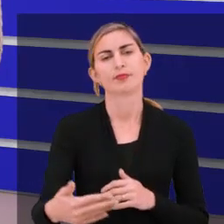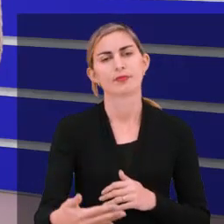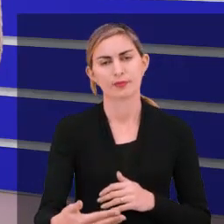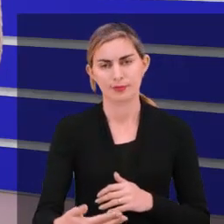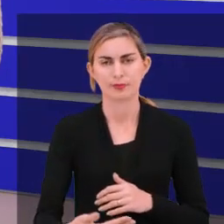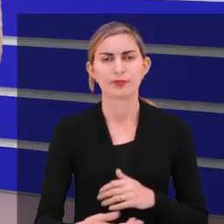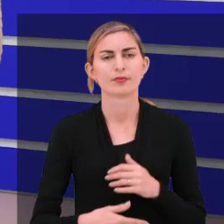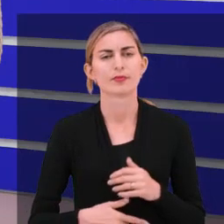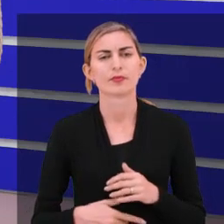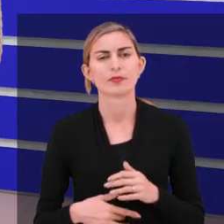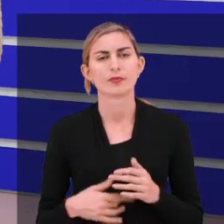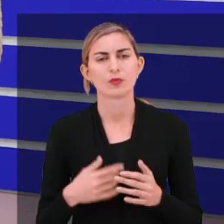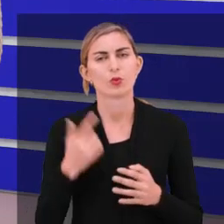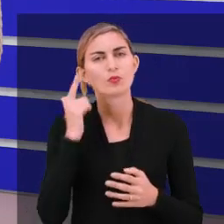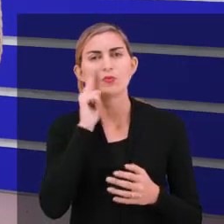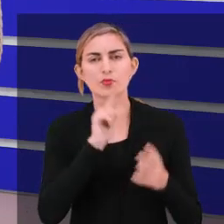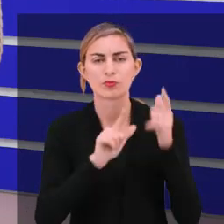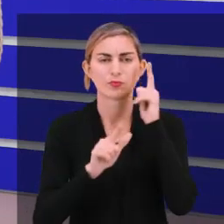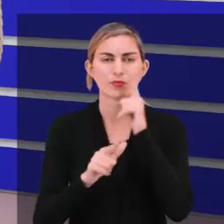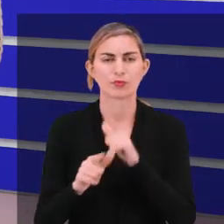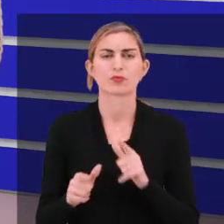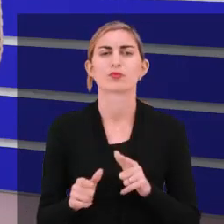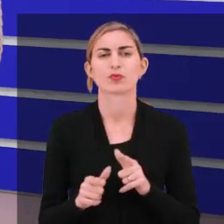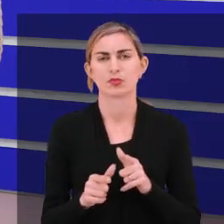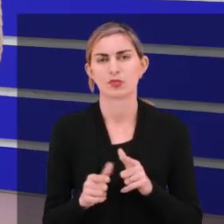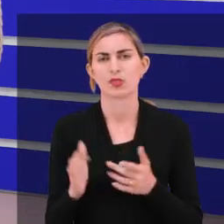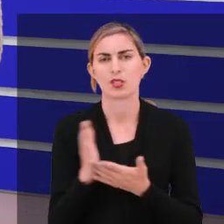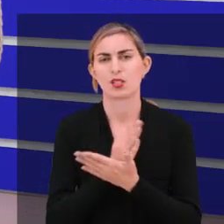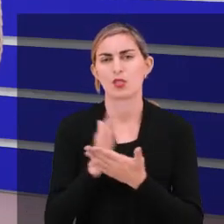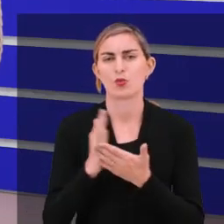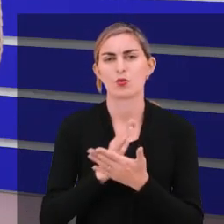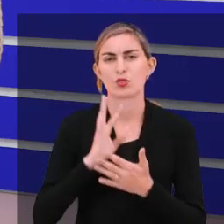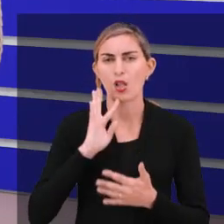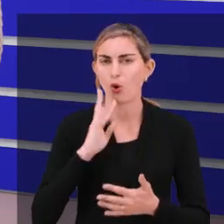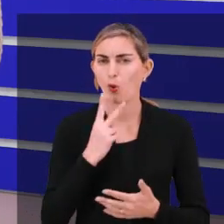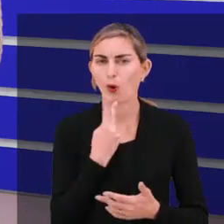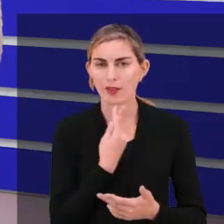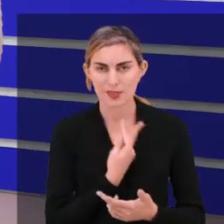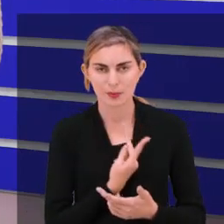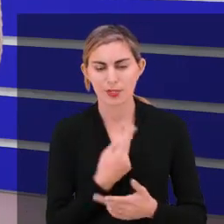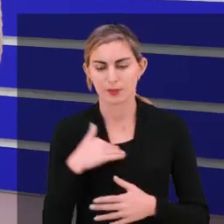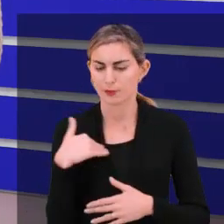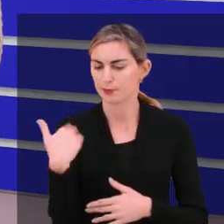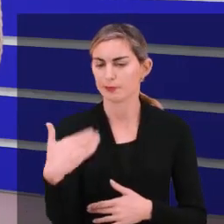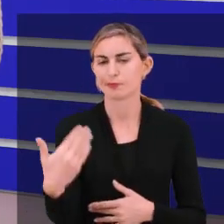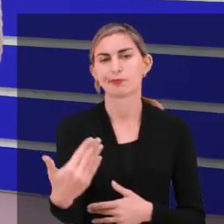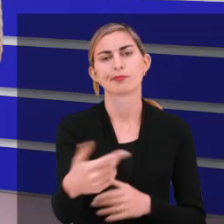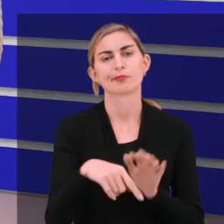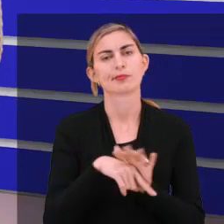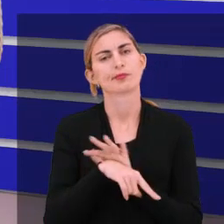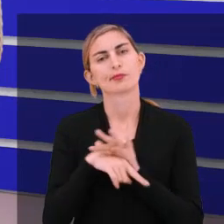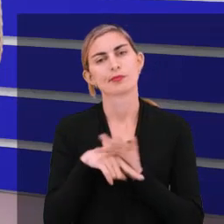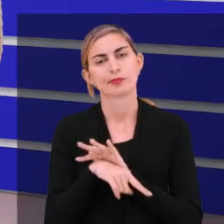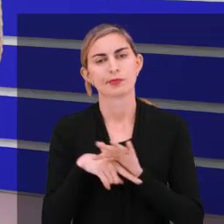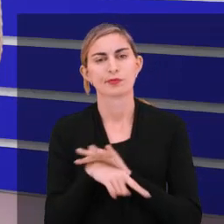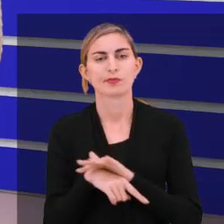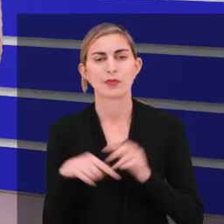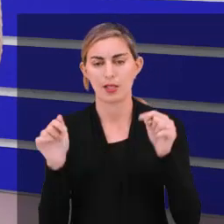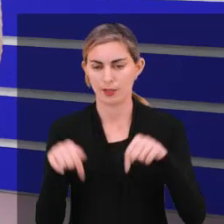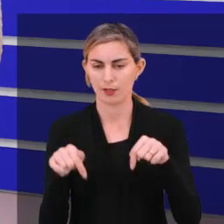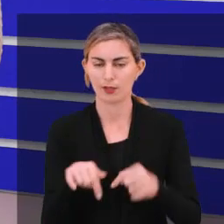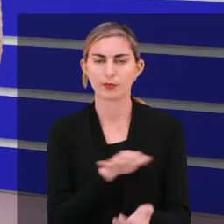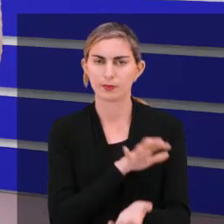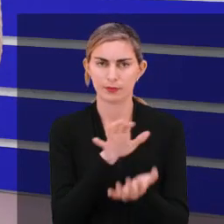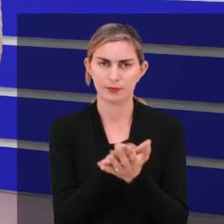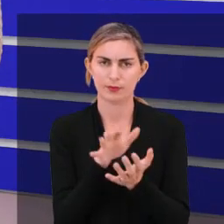andando por esse caminho e conseguindo alguns reconhecimentos ao longo desse tempo que eu venho pesquisando.